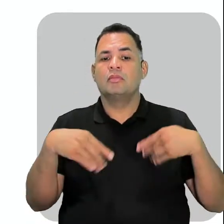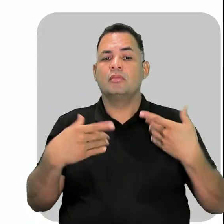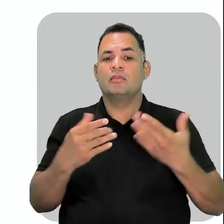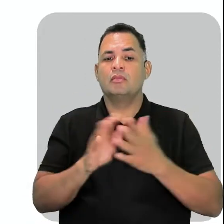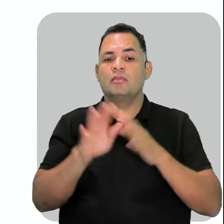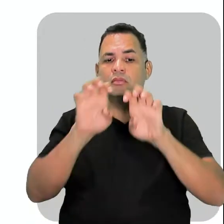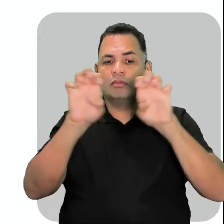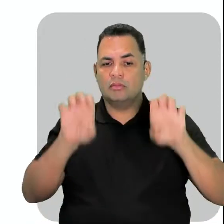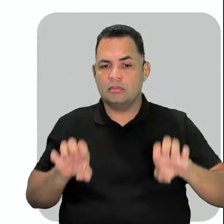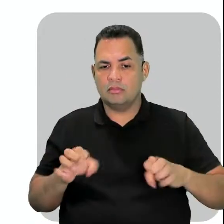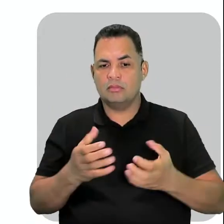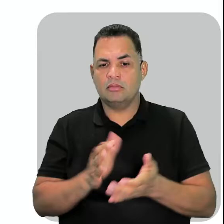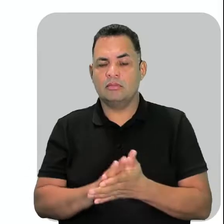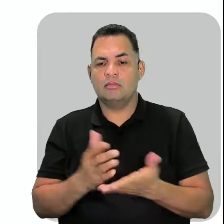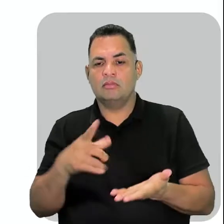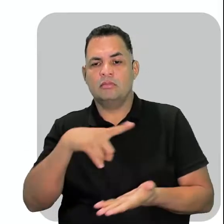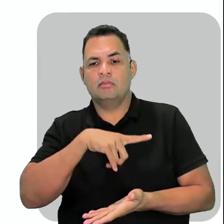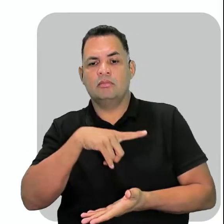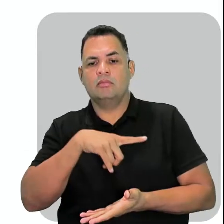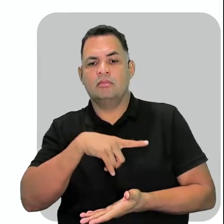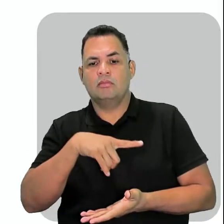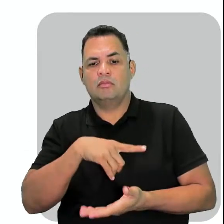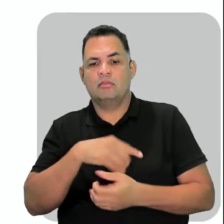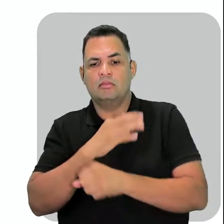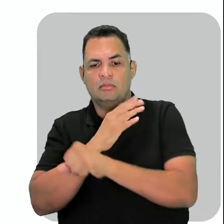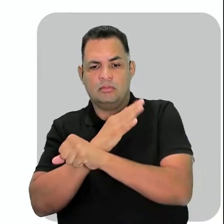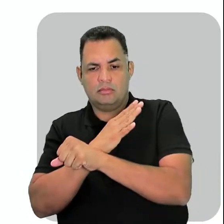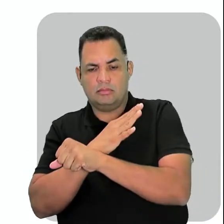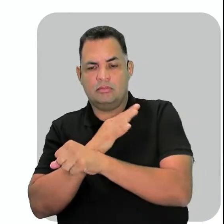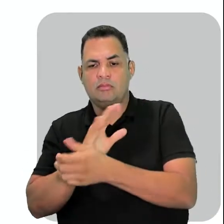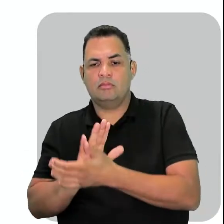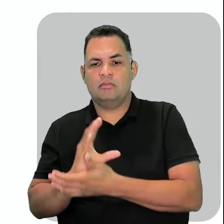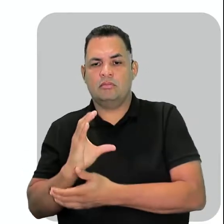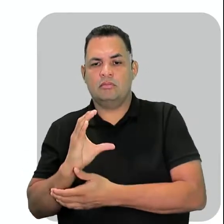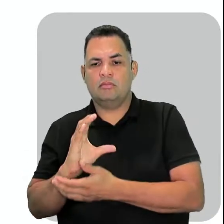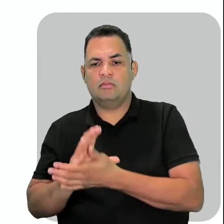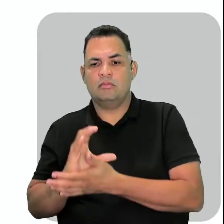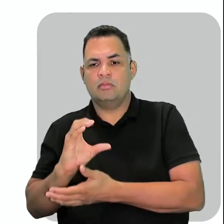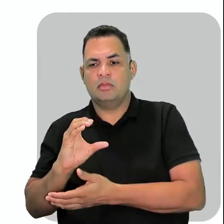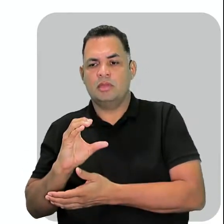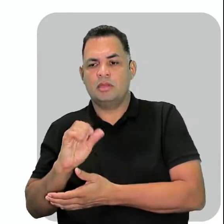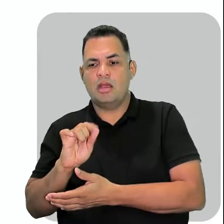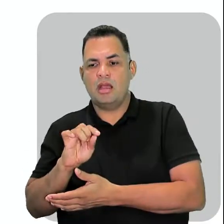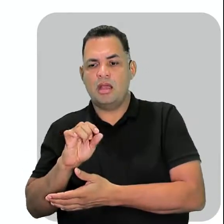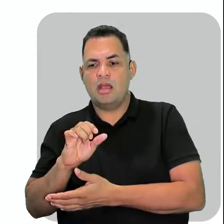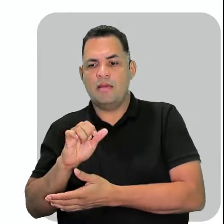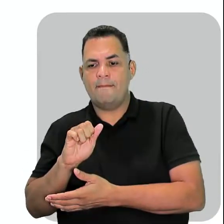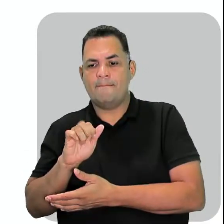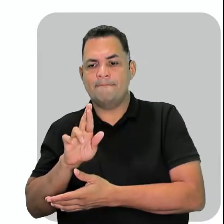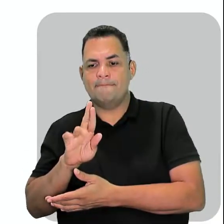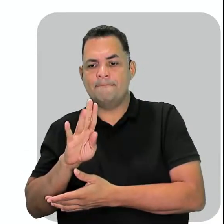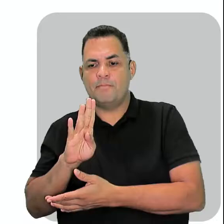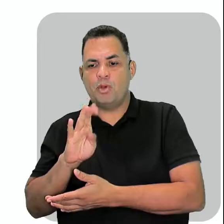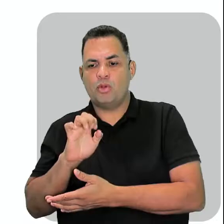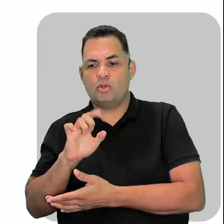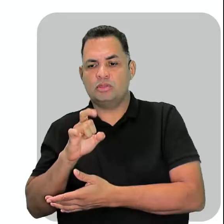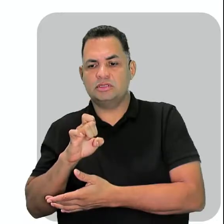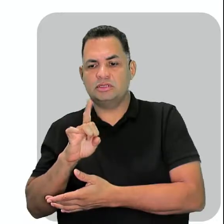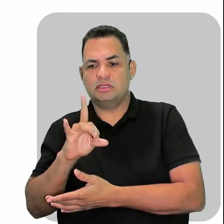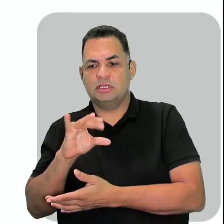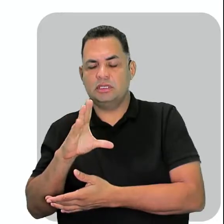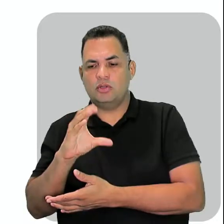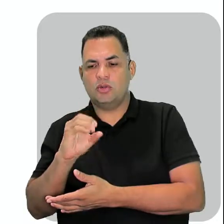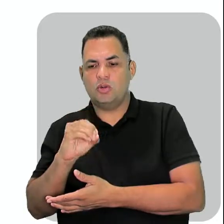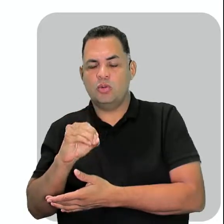a estrutura aqui, onde nós temos o ácido carboxílico e a amina, são bem semelhantes. O meu carbono